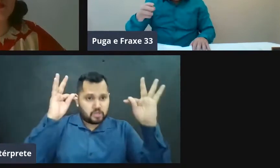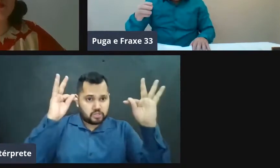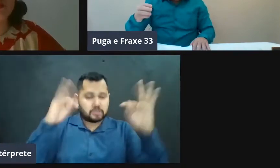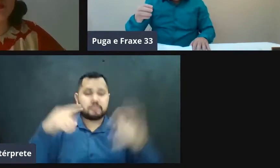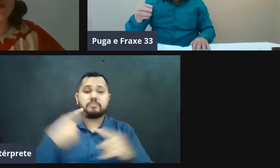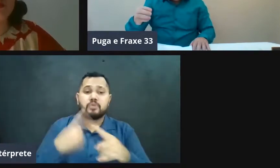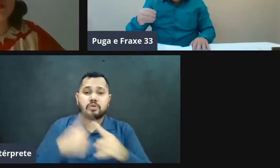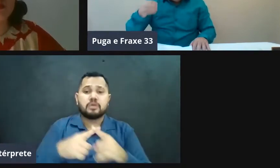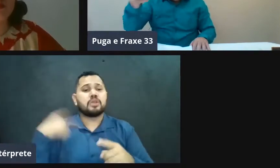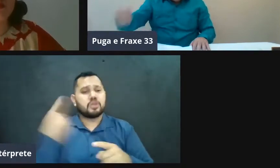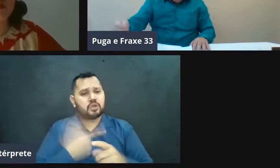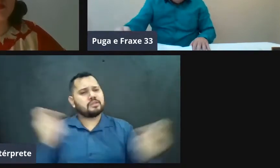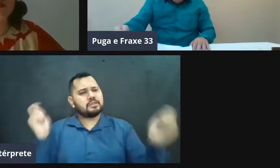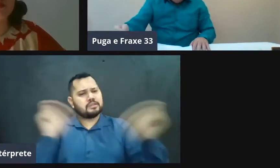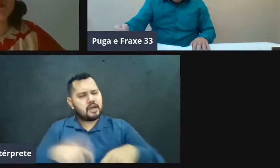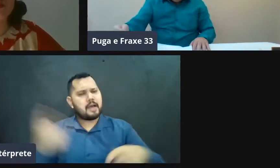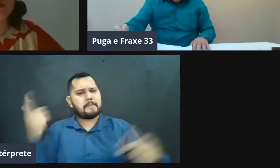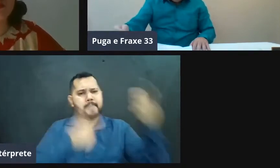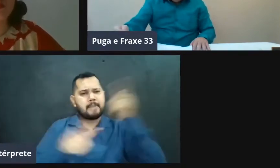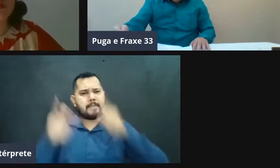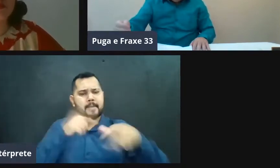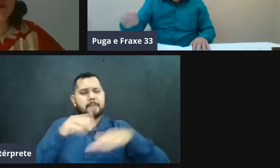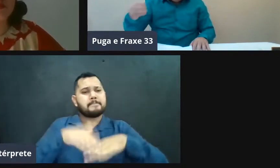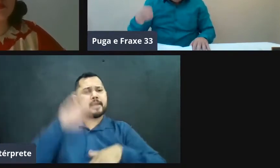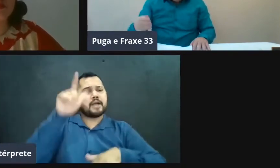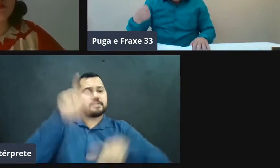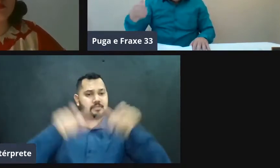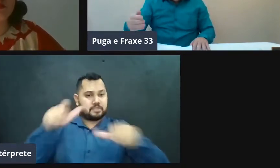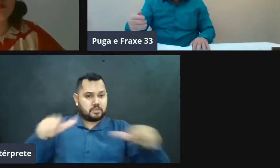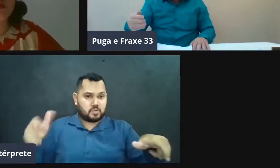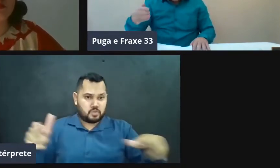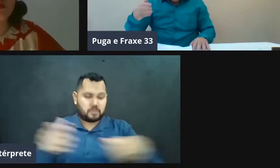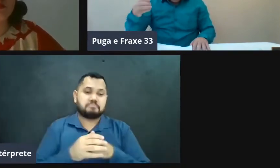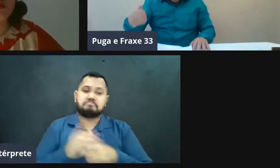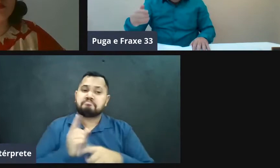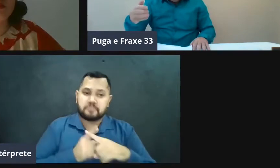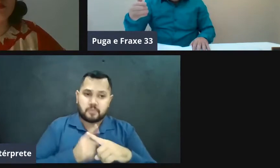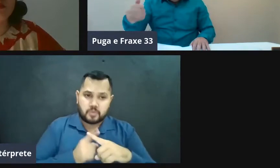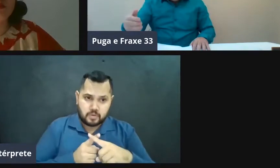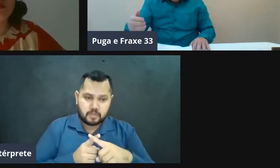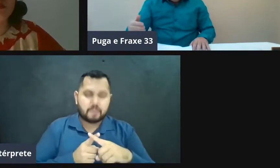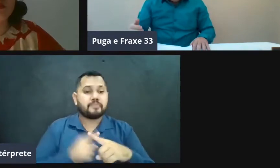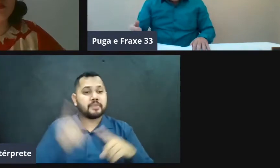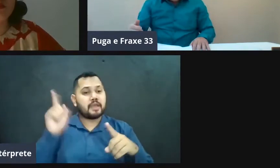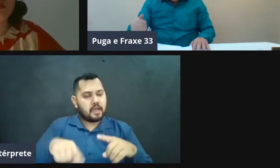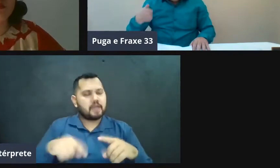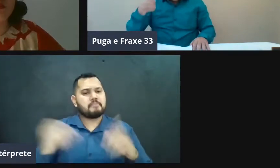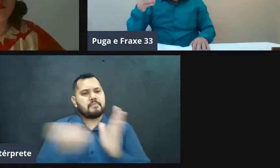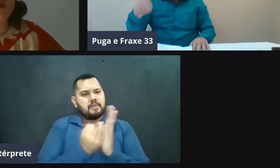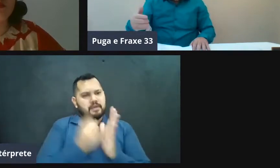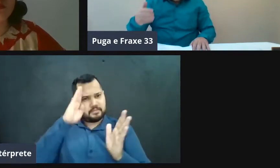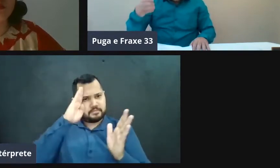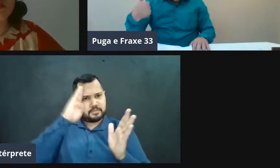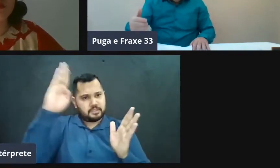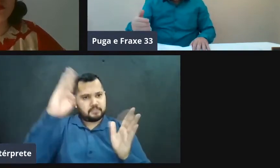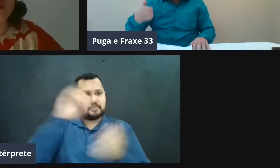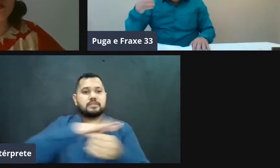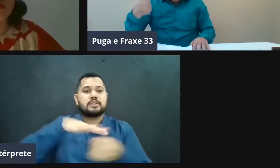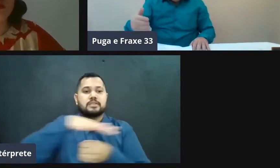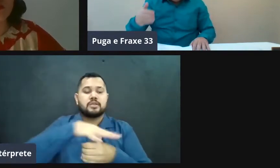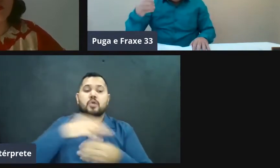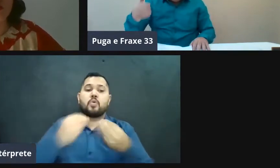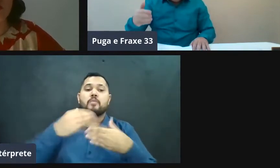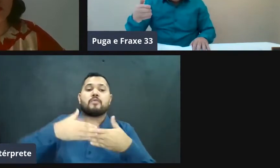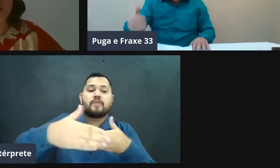que nós possamos alcançar o maior número de pessoas. Até porque esse é a grande questão da extensão. como nós